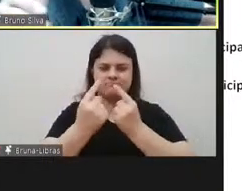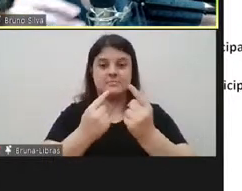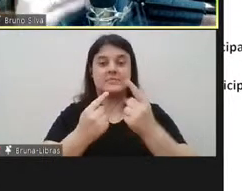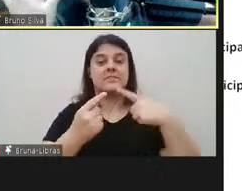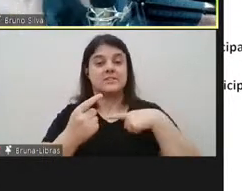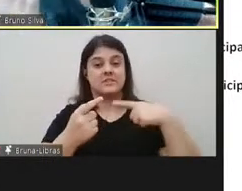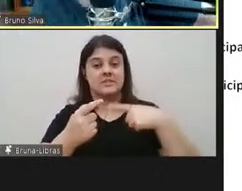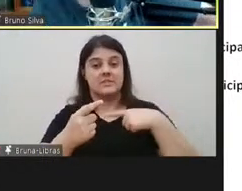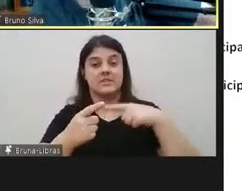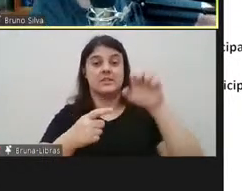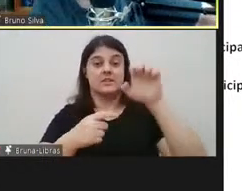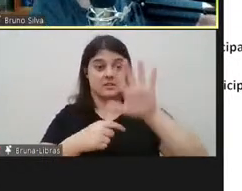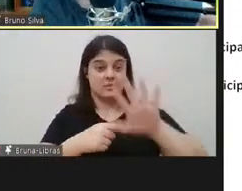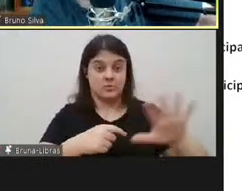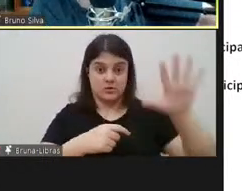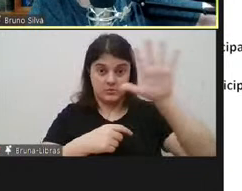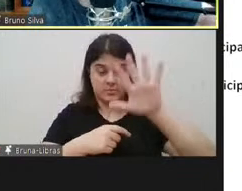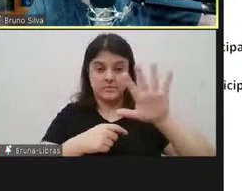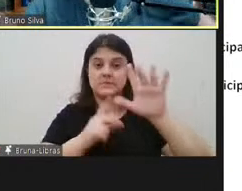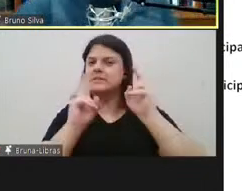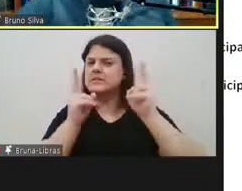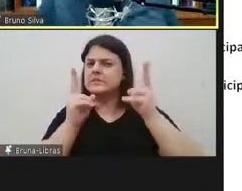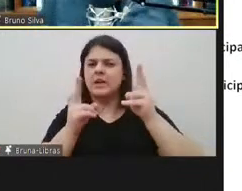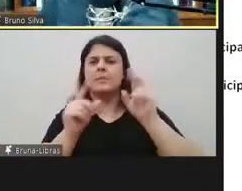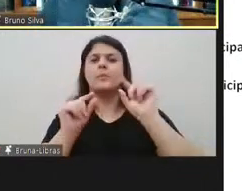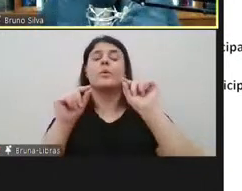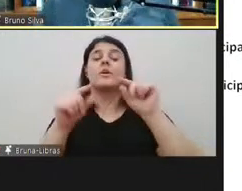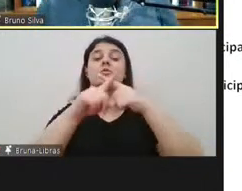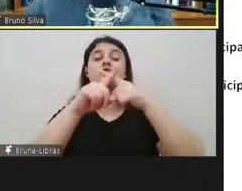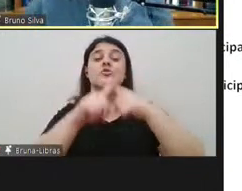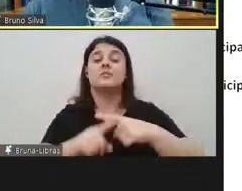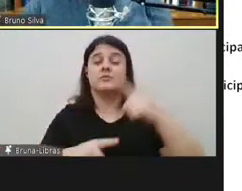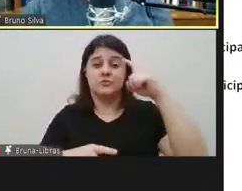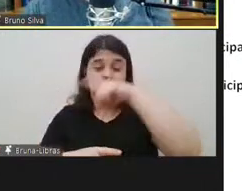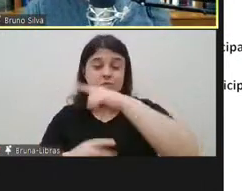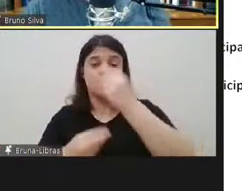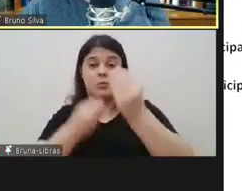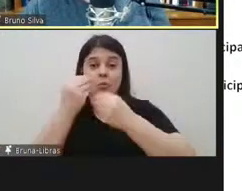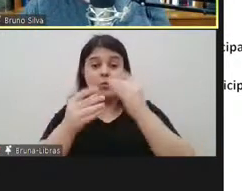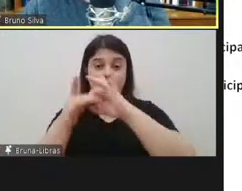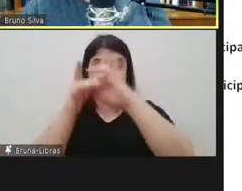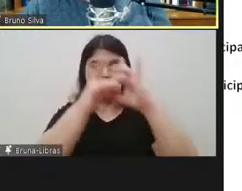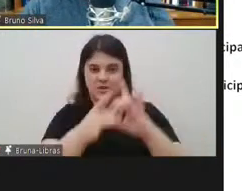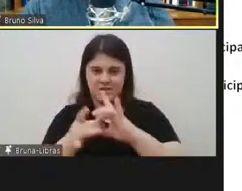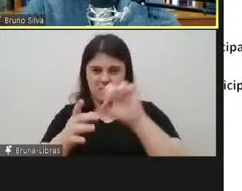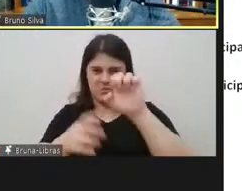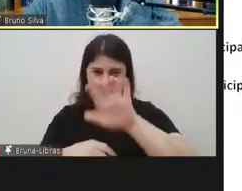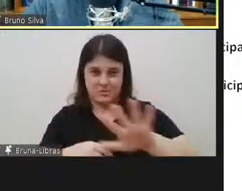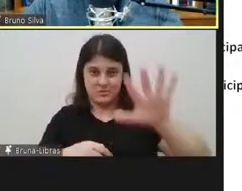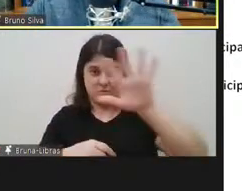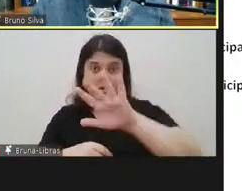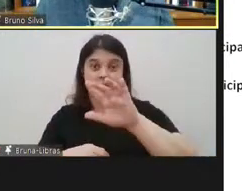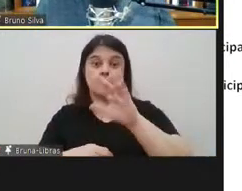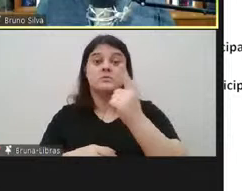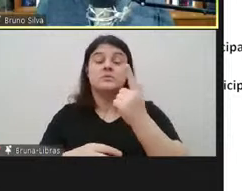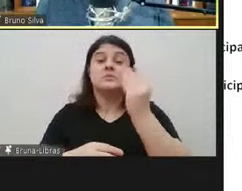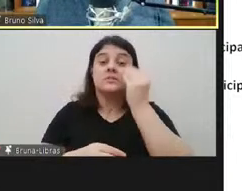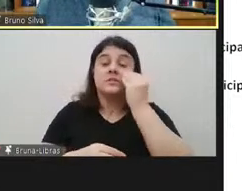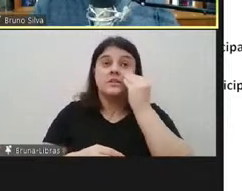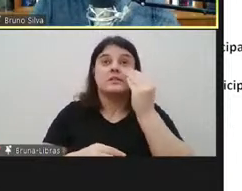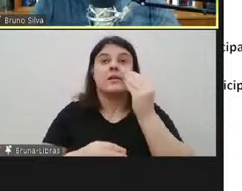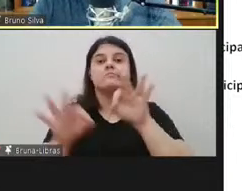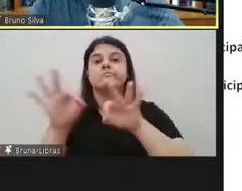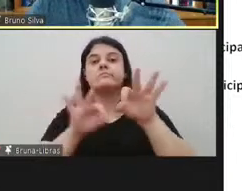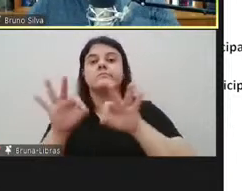sistematicamente por exemplo na Europa né é o desafio que a União Europeia tem de tentar construir